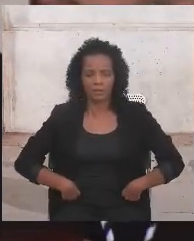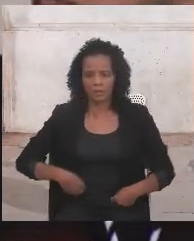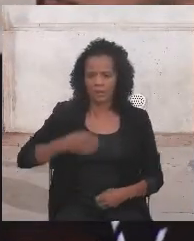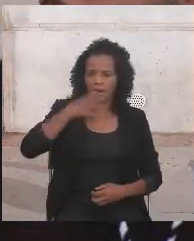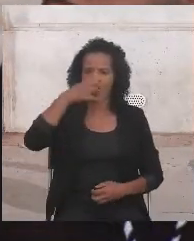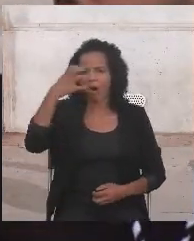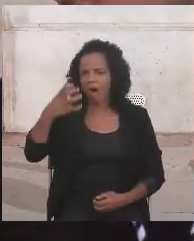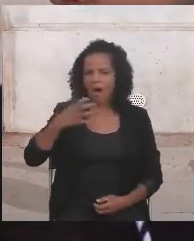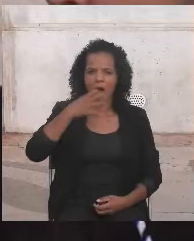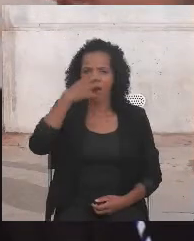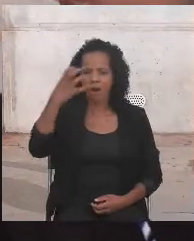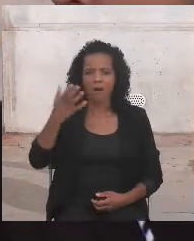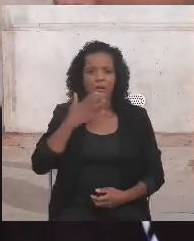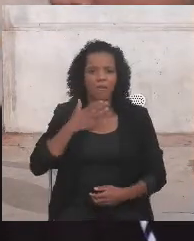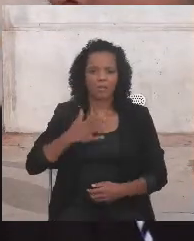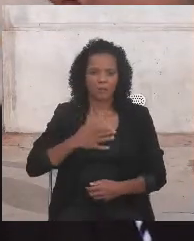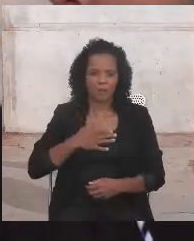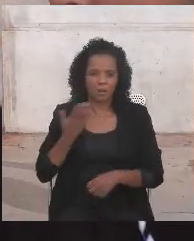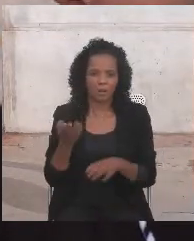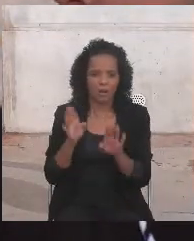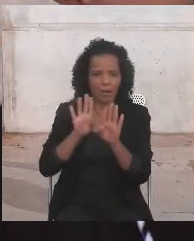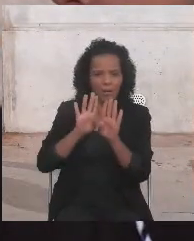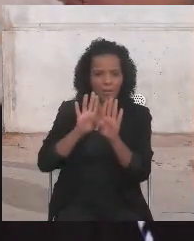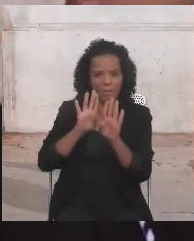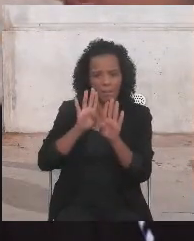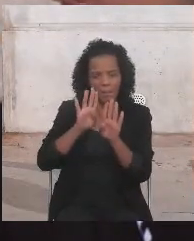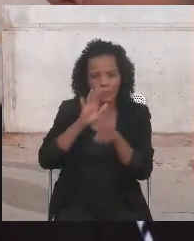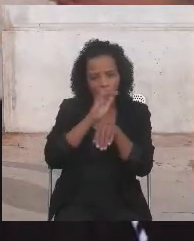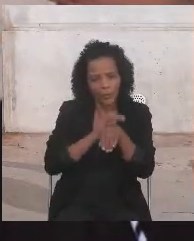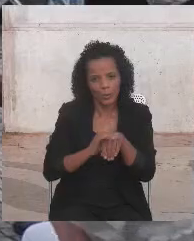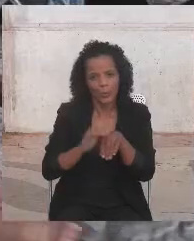pregão que me terás à porta, ternura,